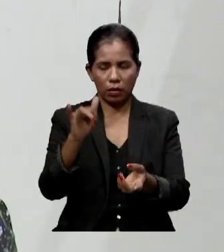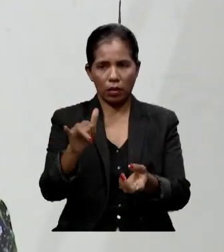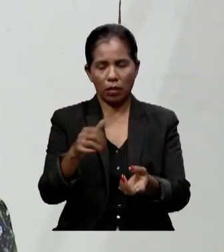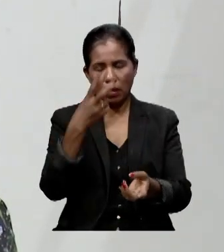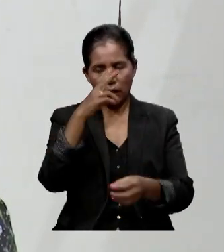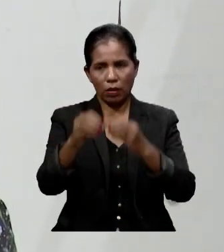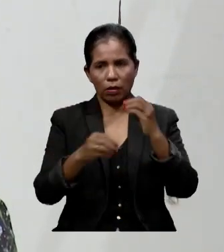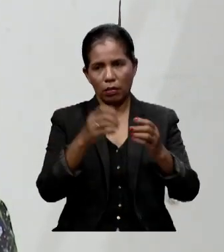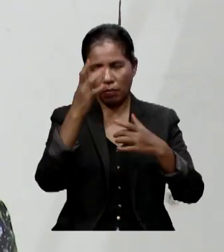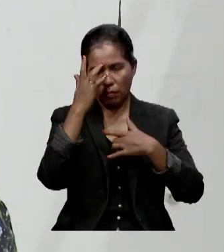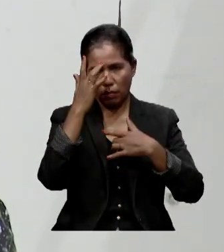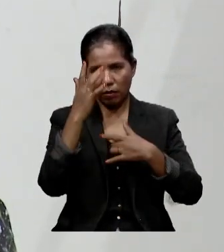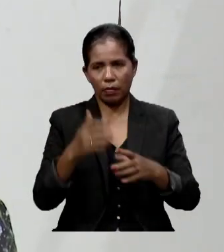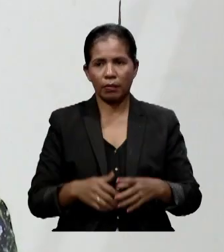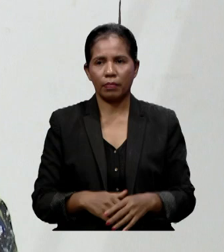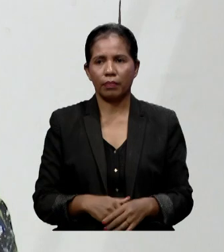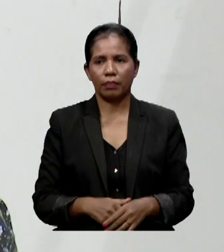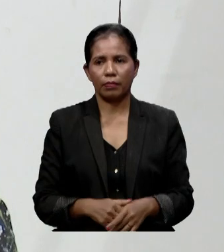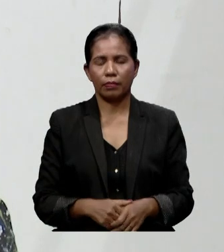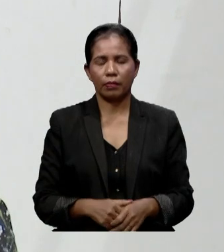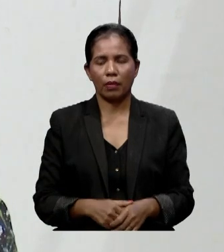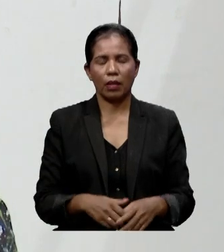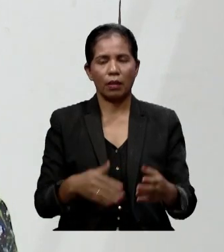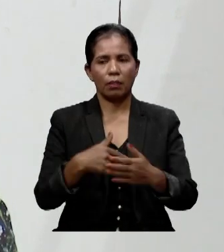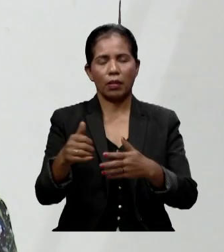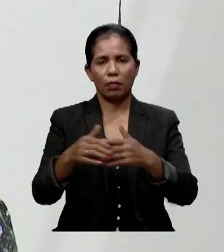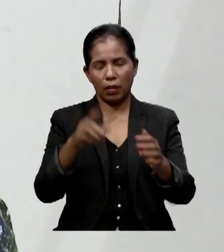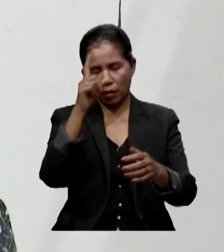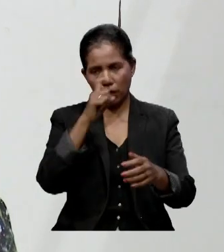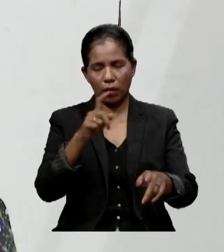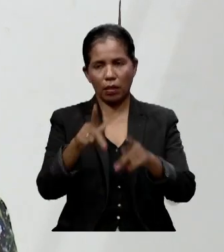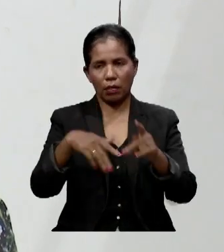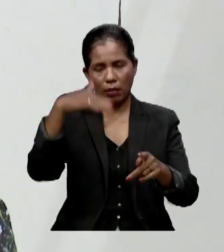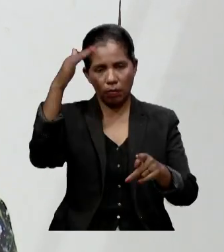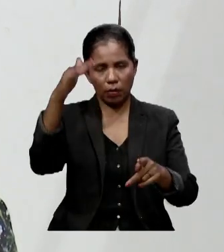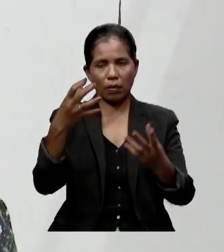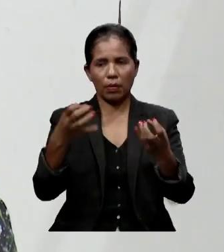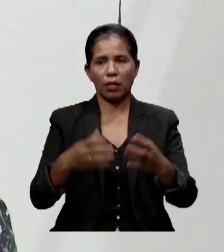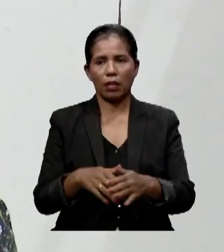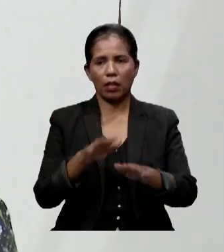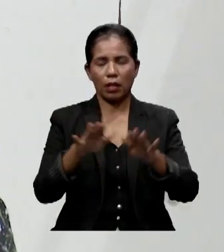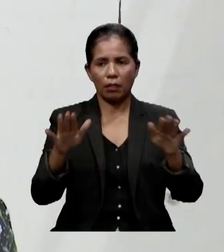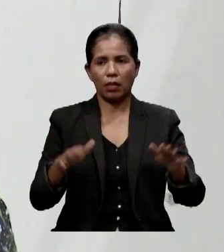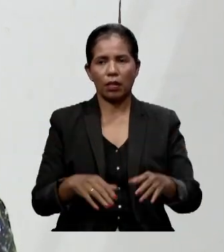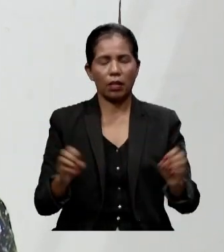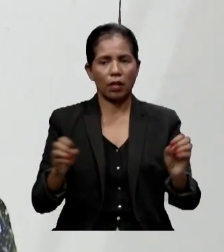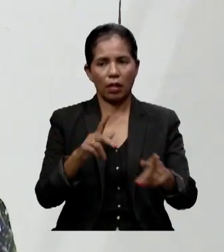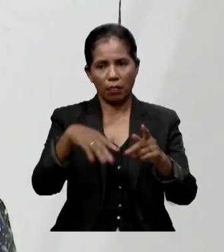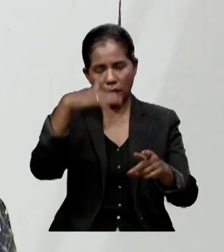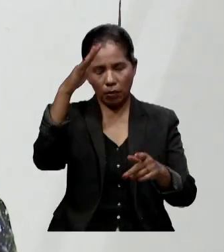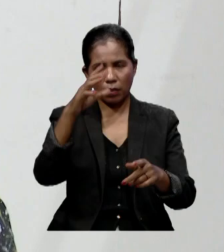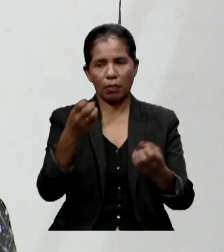hareli kona ba infectious disease. Mas bem, idade é uma boa barak. La bariki, claro, é uma boa barak,